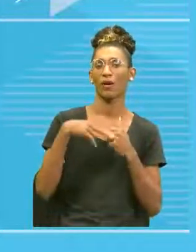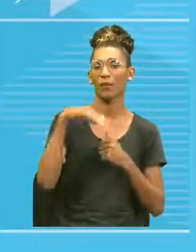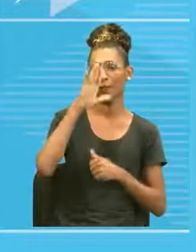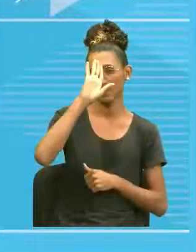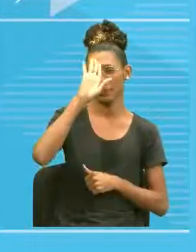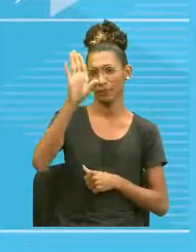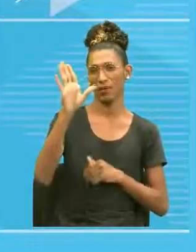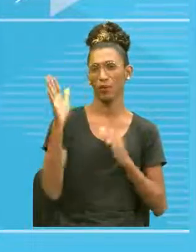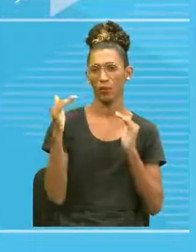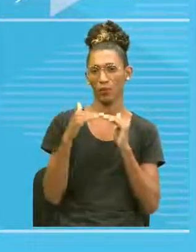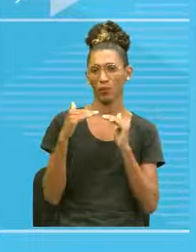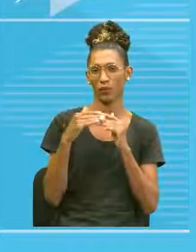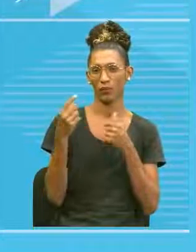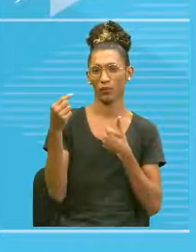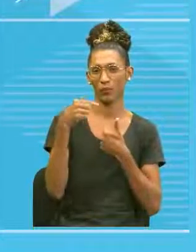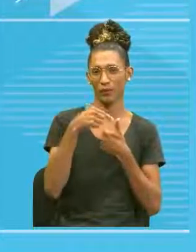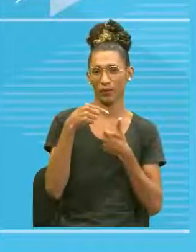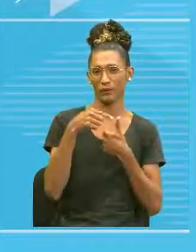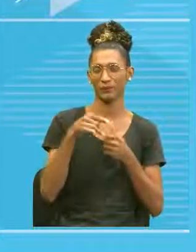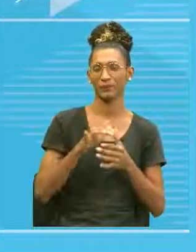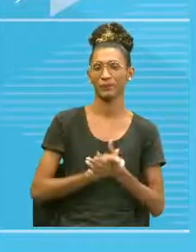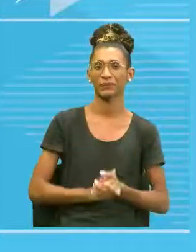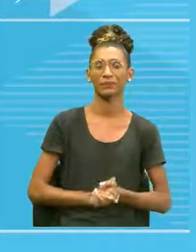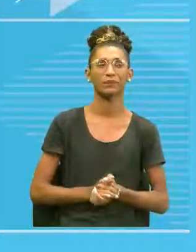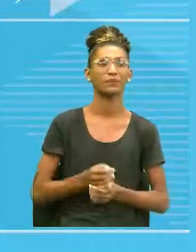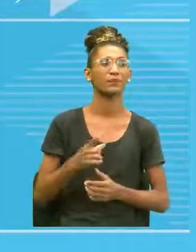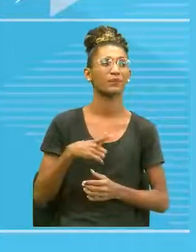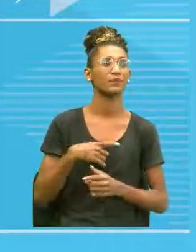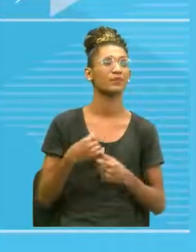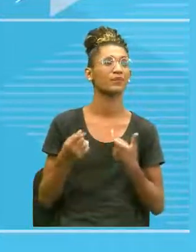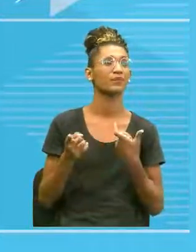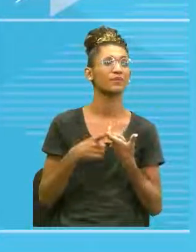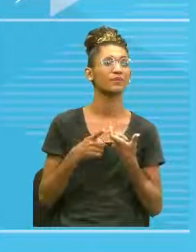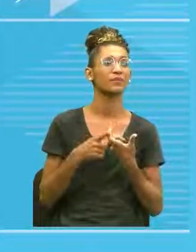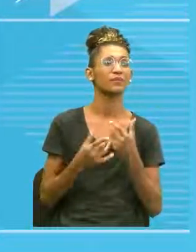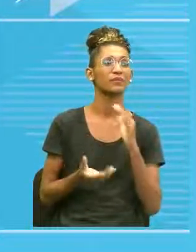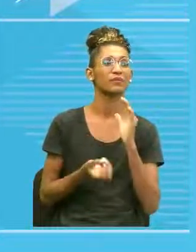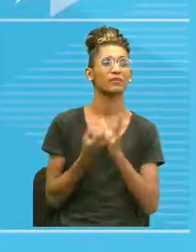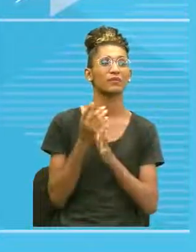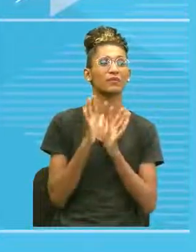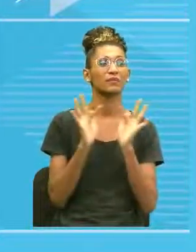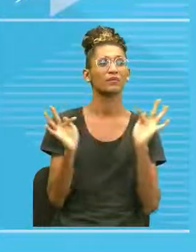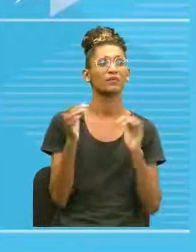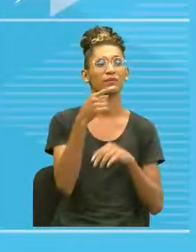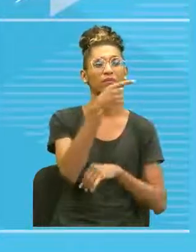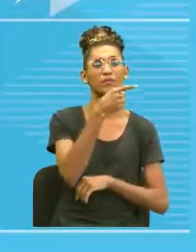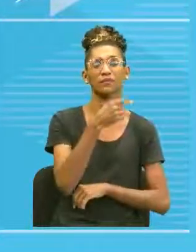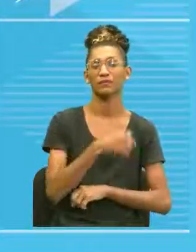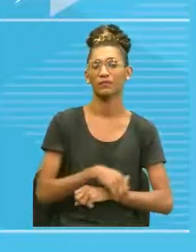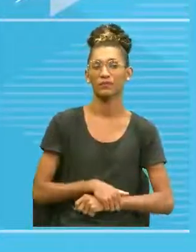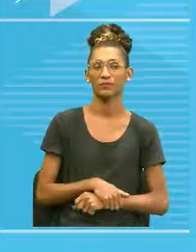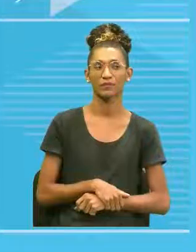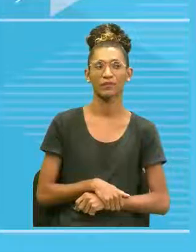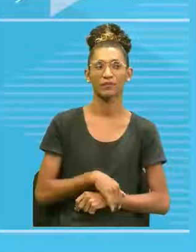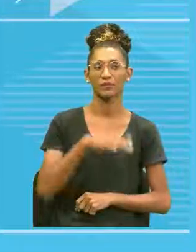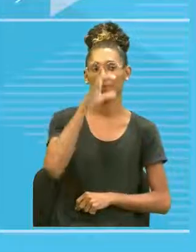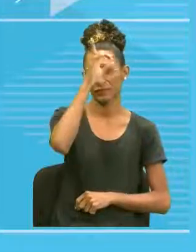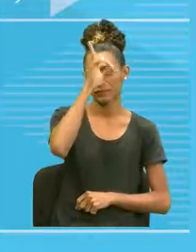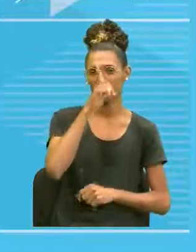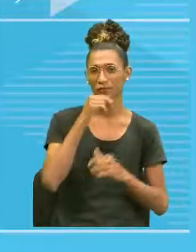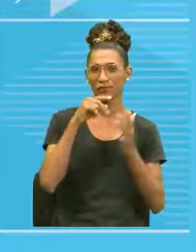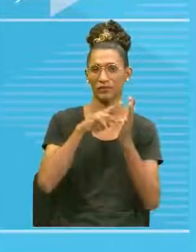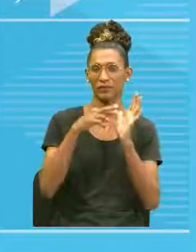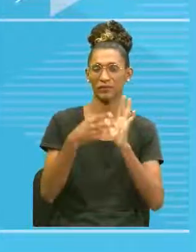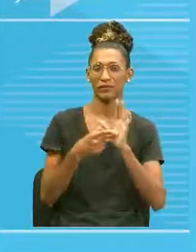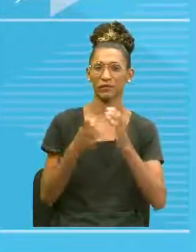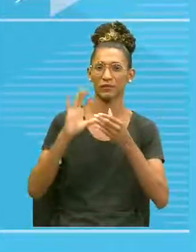Fugas enrugado essa palavra que aparece nessa frase balança sexto significa basquete